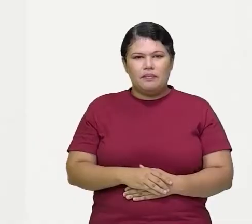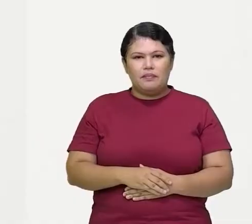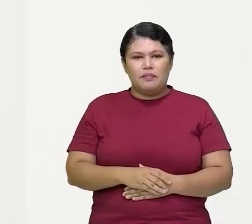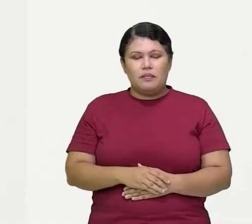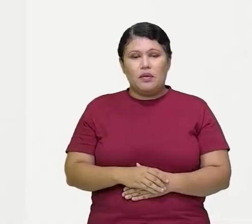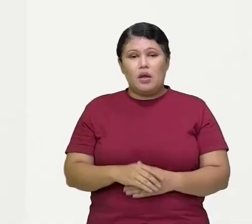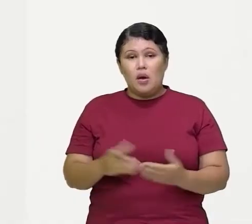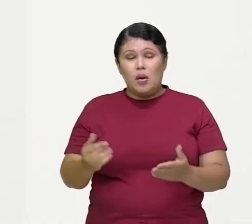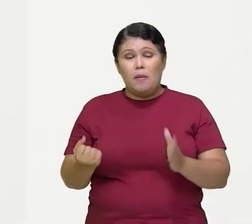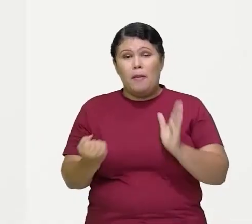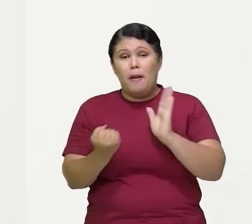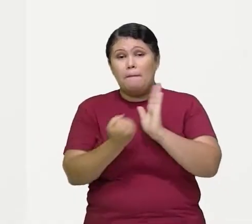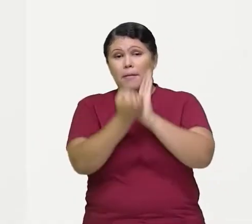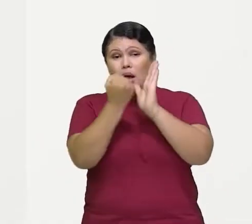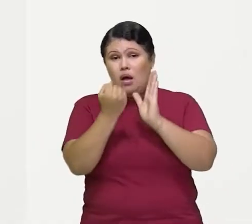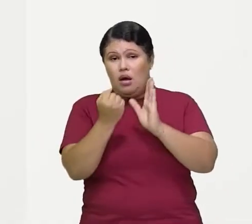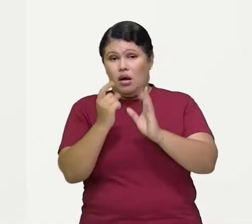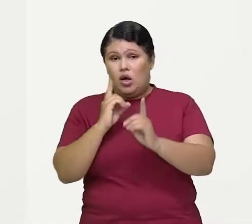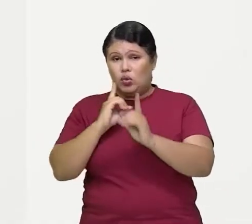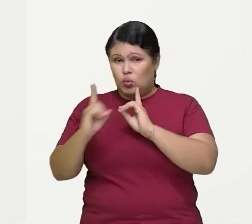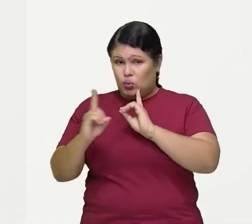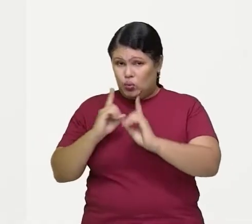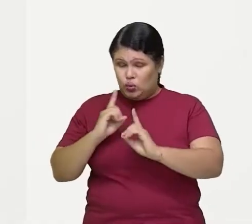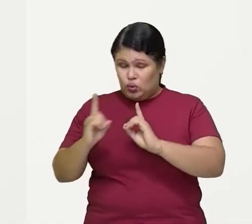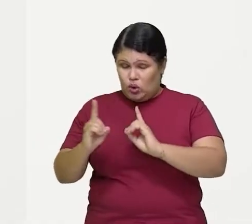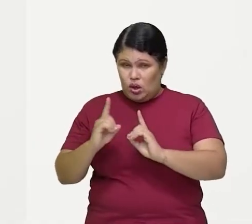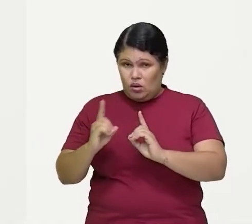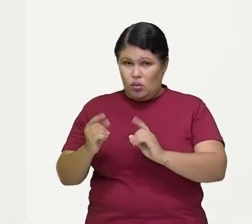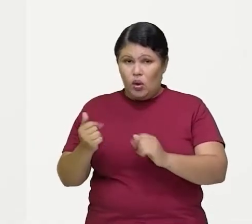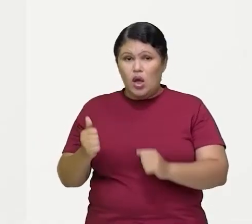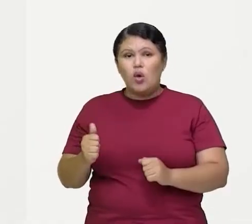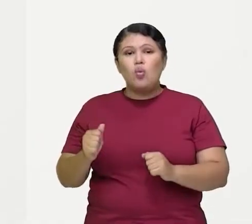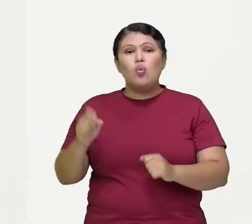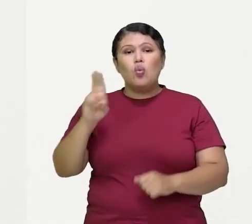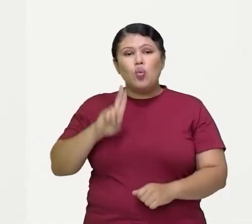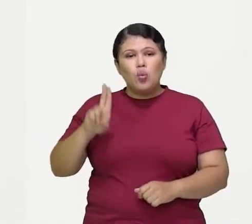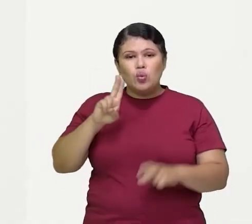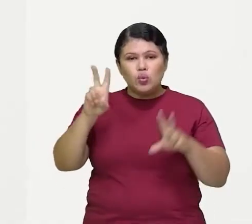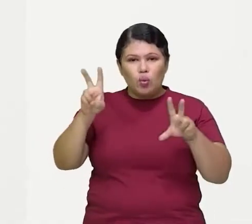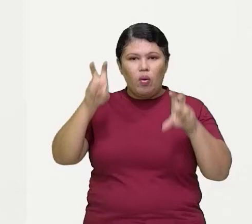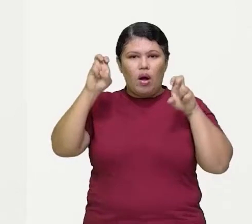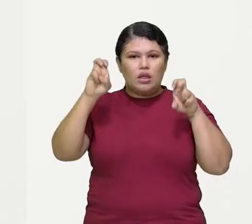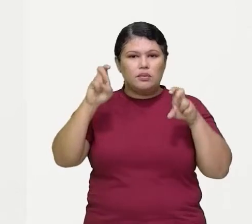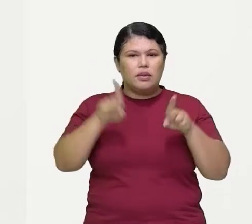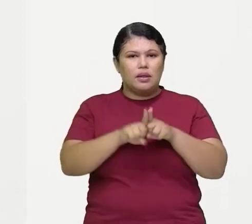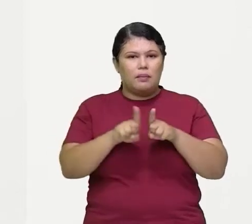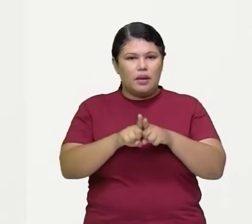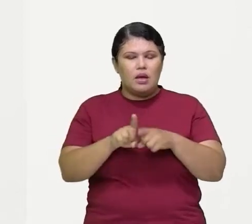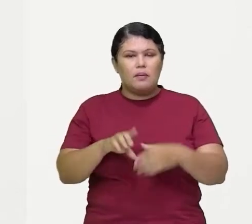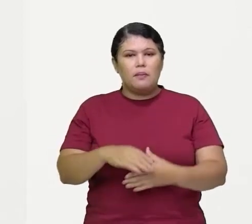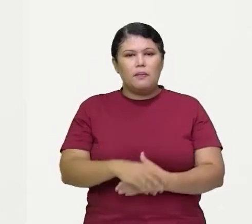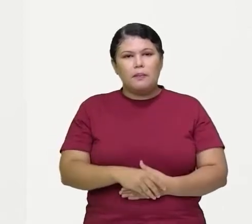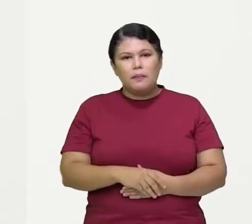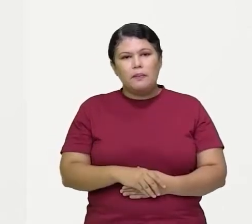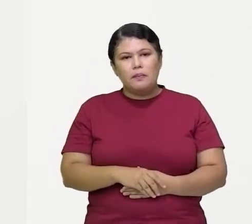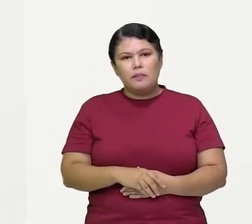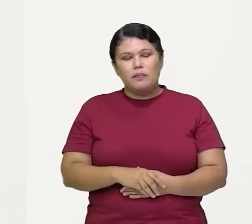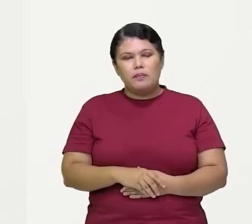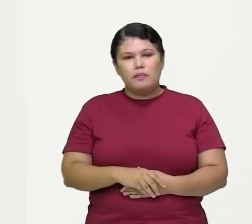Eu quero marcar o diálogo, eu quero demarcar, aí eu uso as aspas.